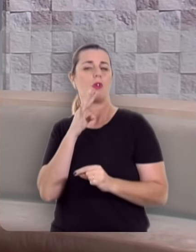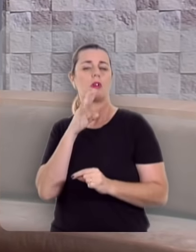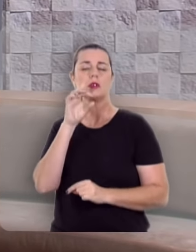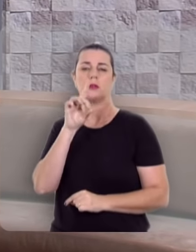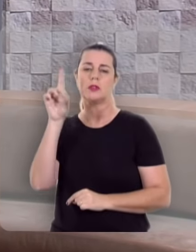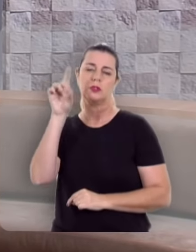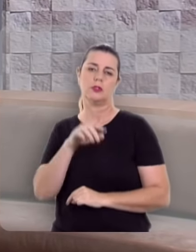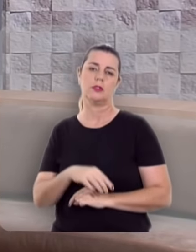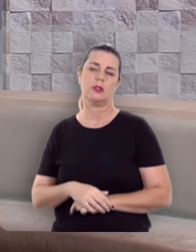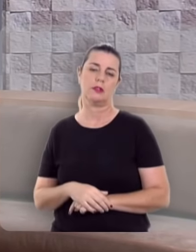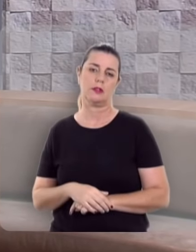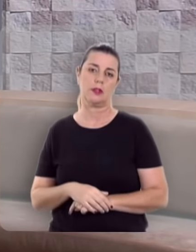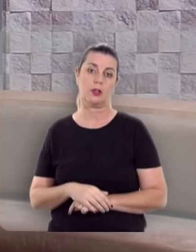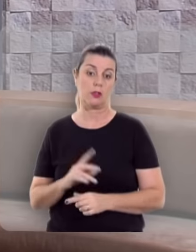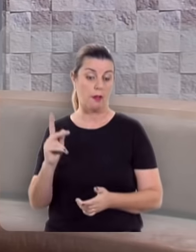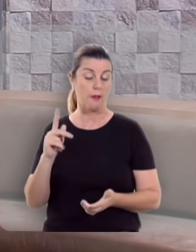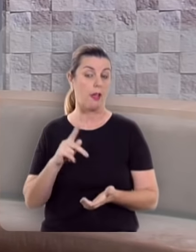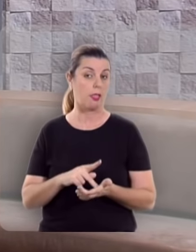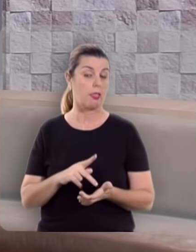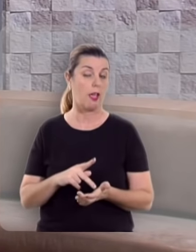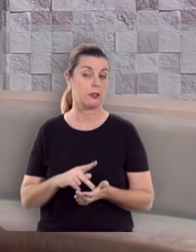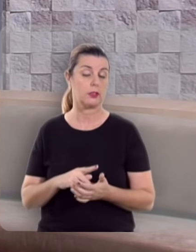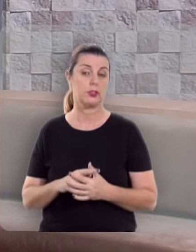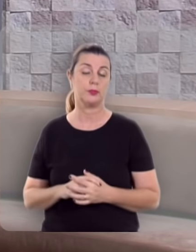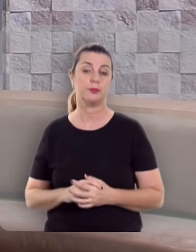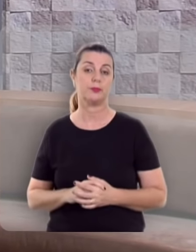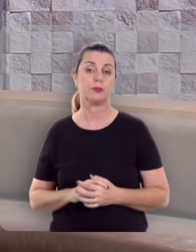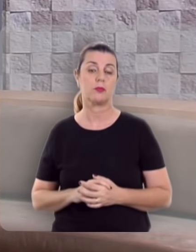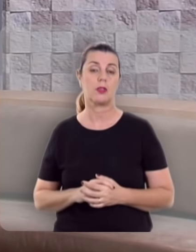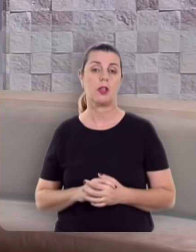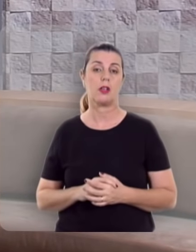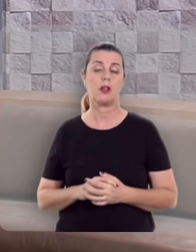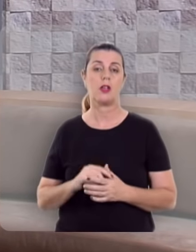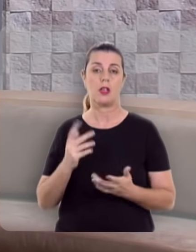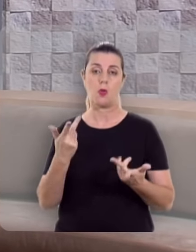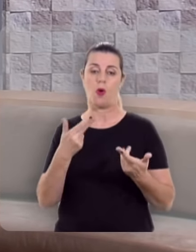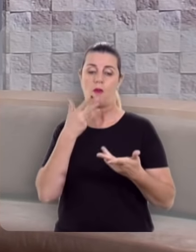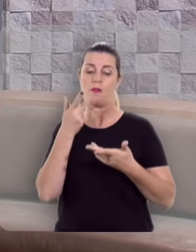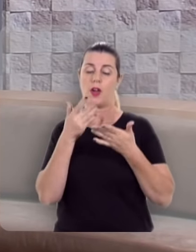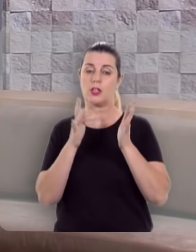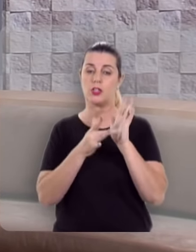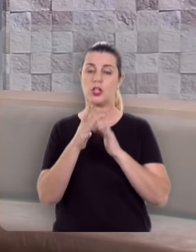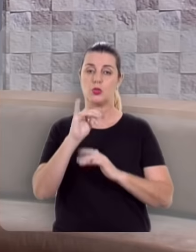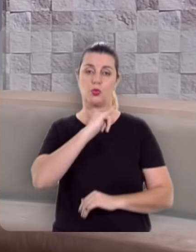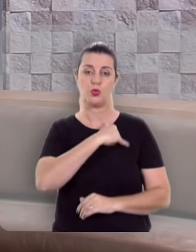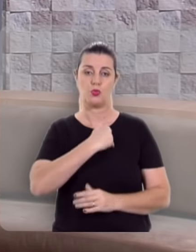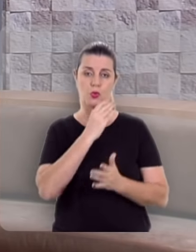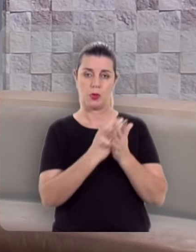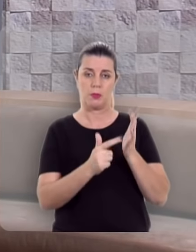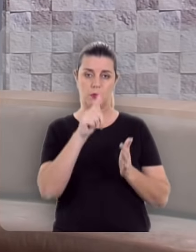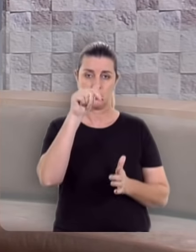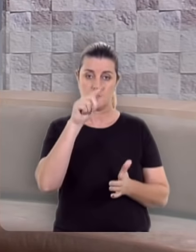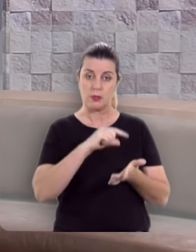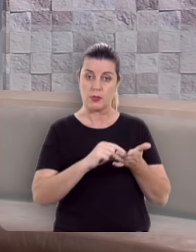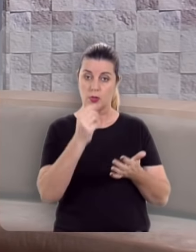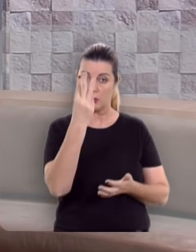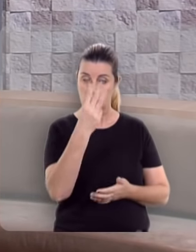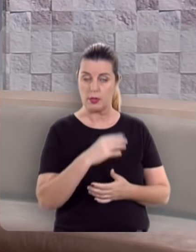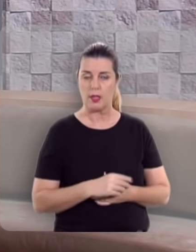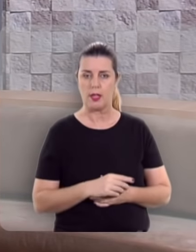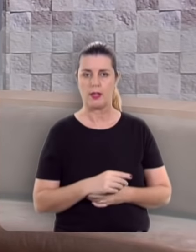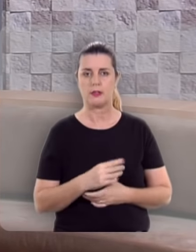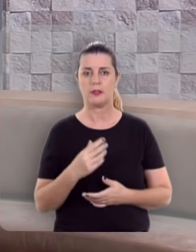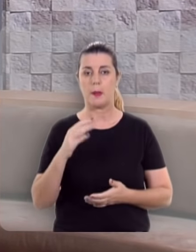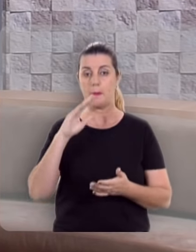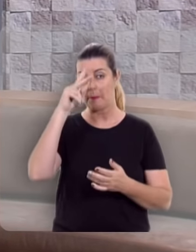sofrimento, ele só estava arranhando a superfície do conhecimento de Deus. Na